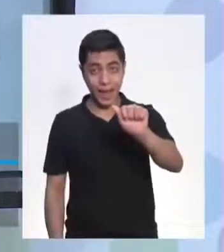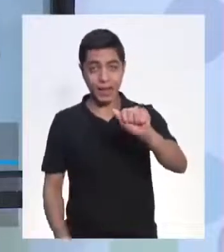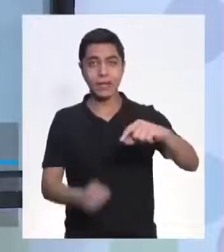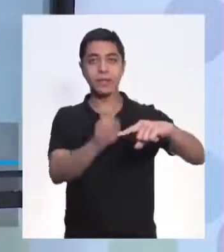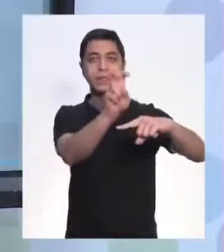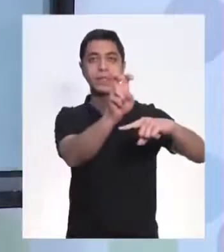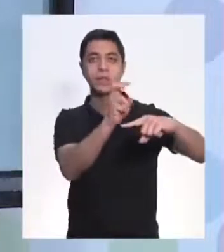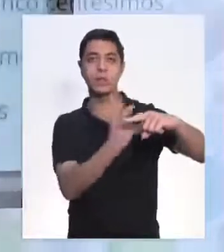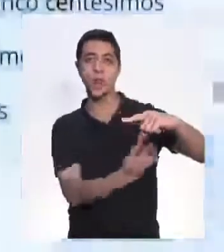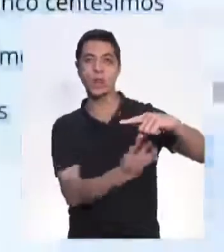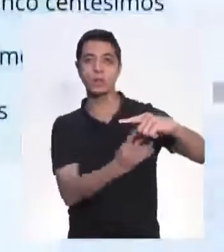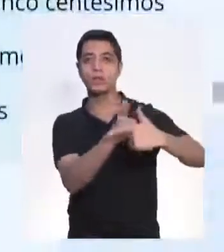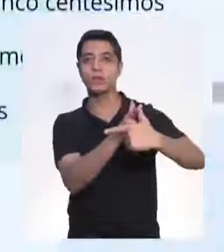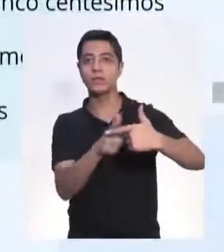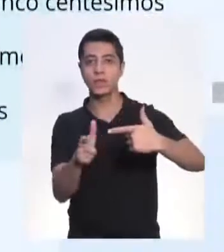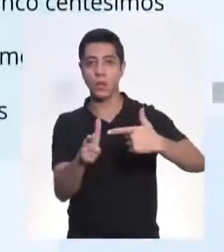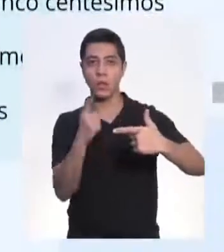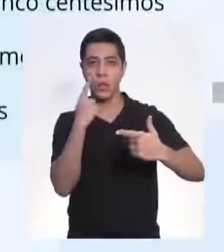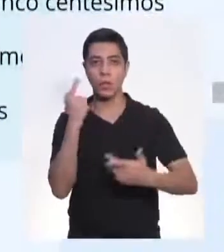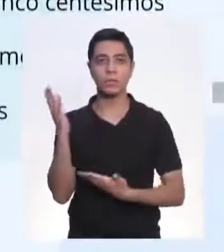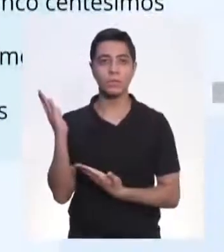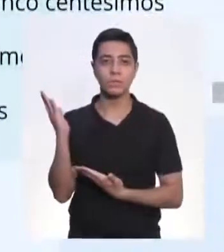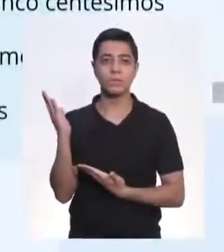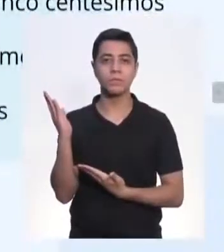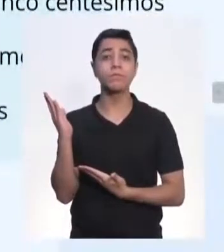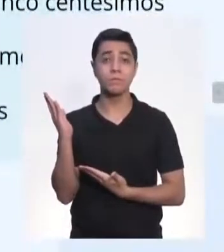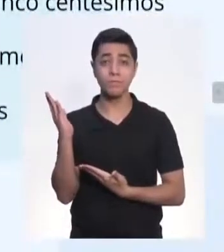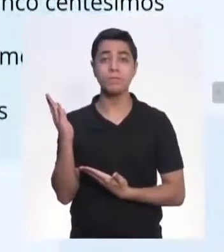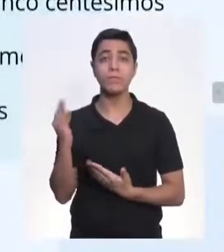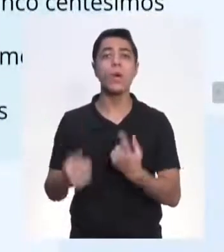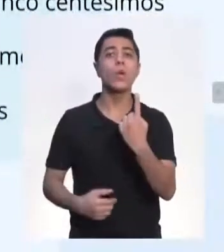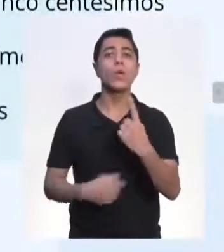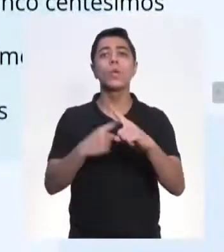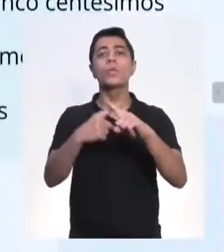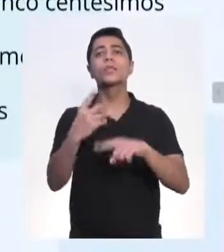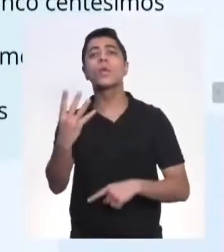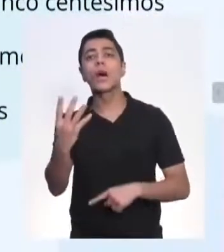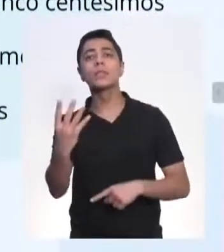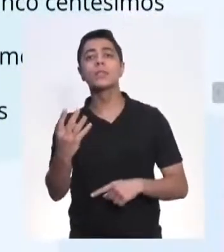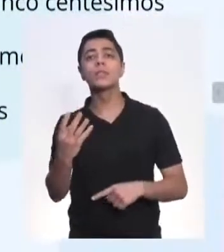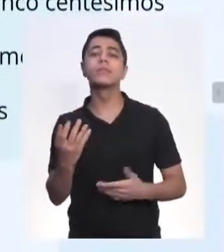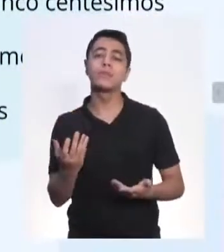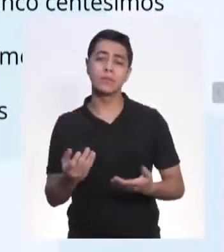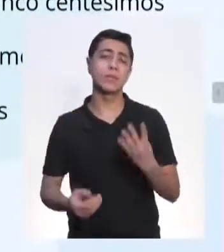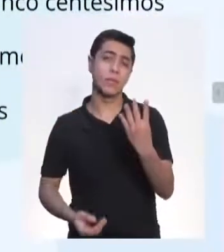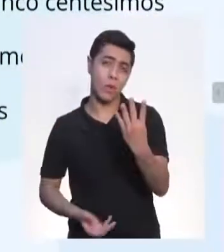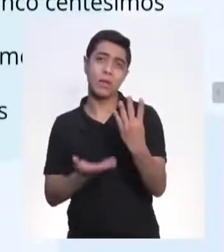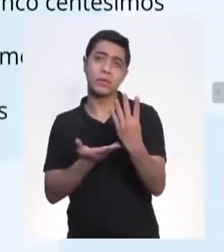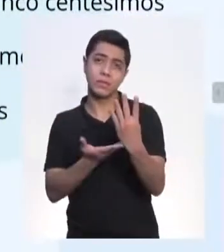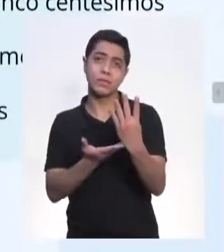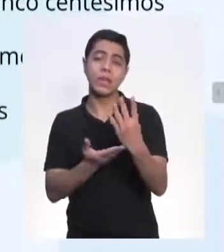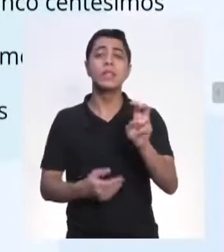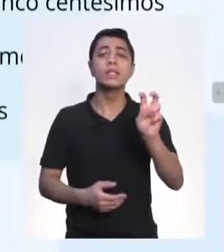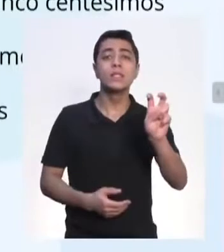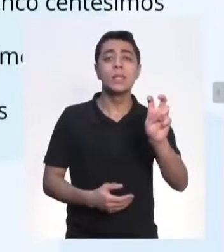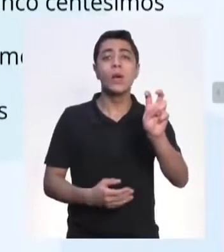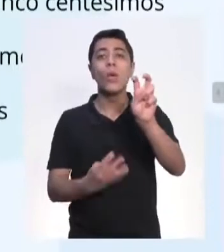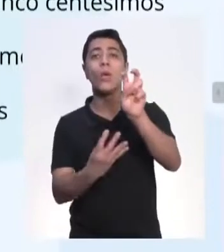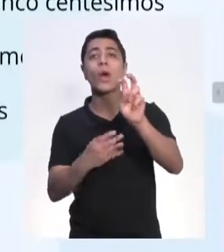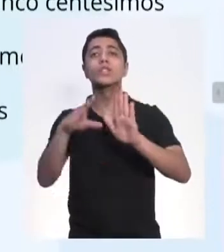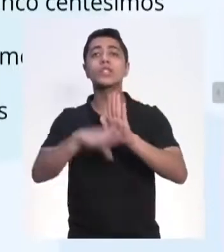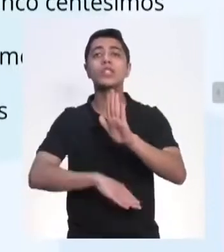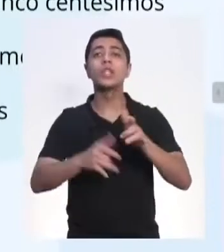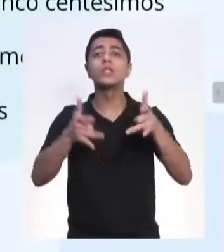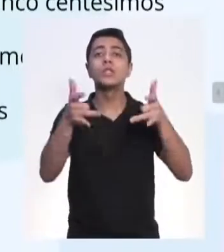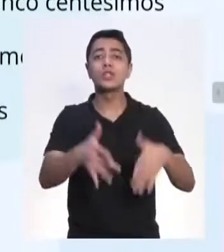é maior, então aqui nós temos 1 vezes 4. 1 vezes 4, 4, sobra 1. 1 não dá para